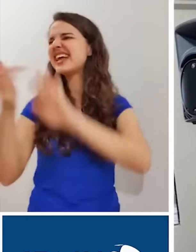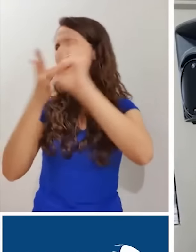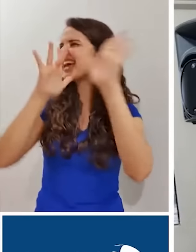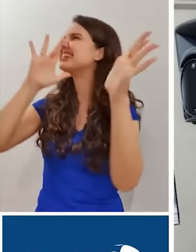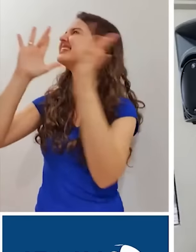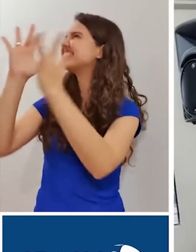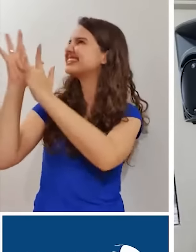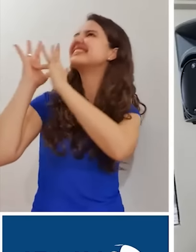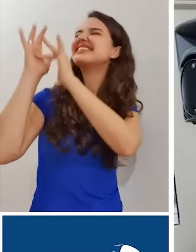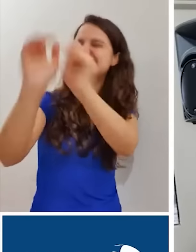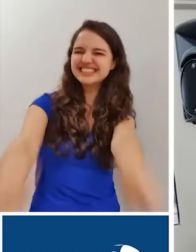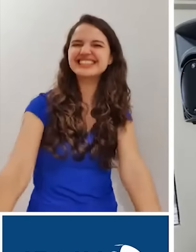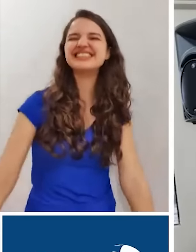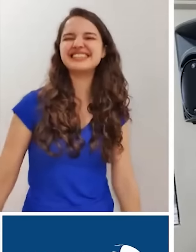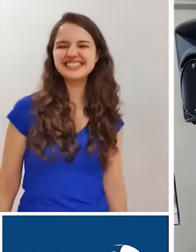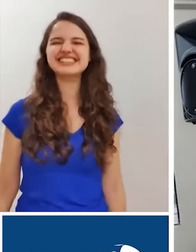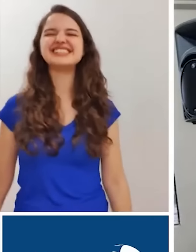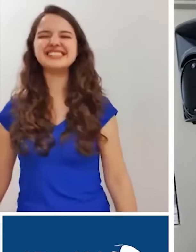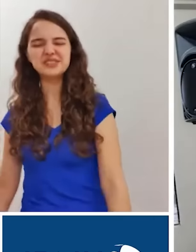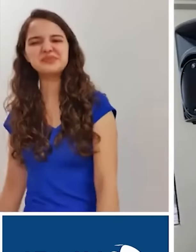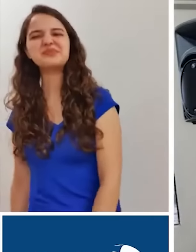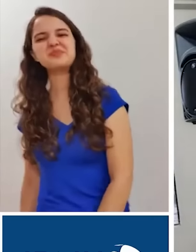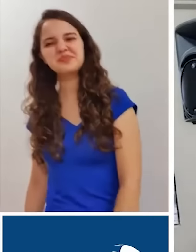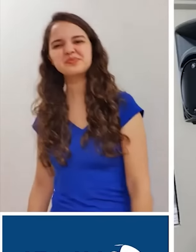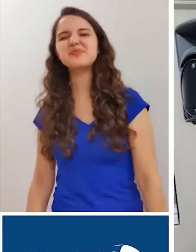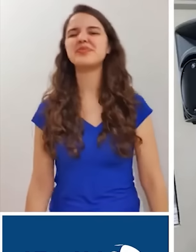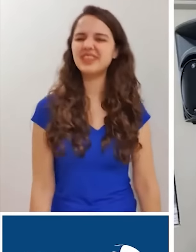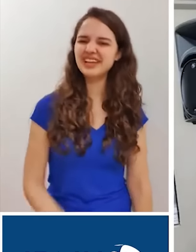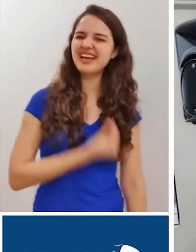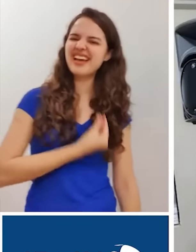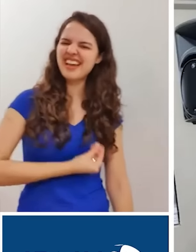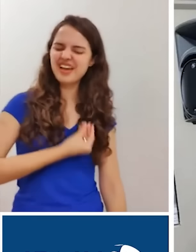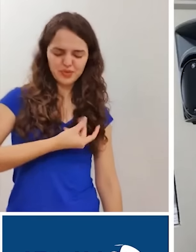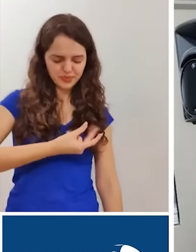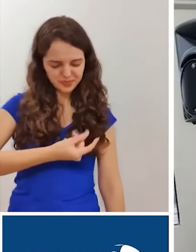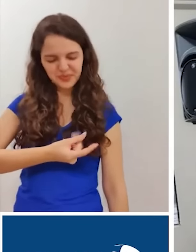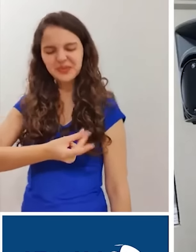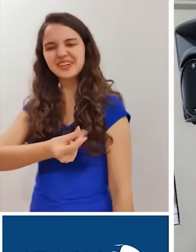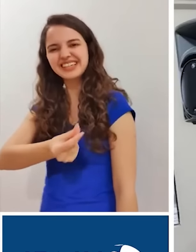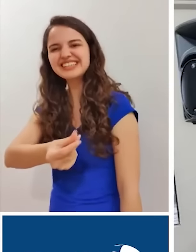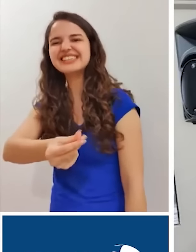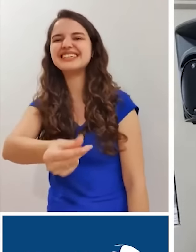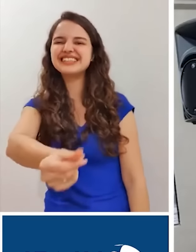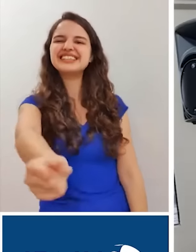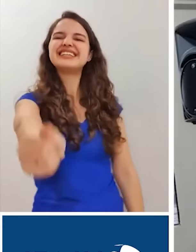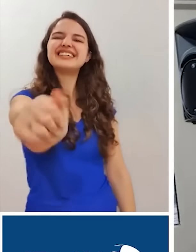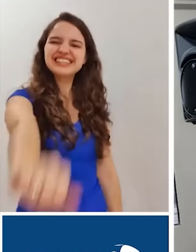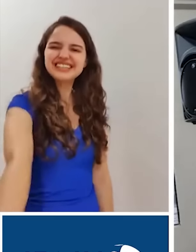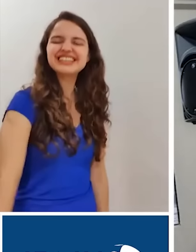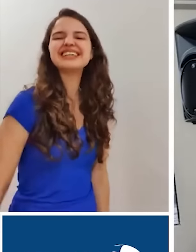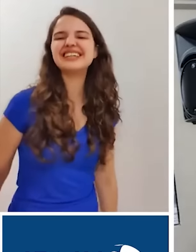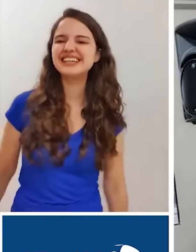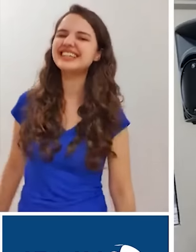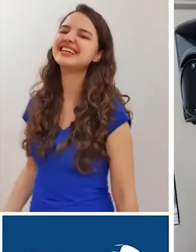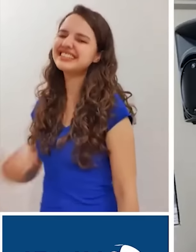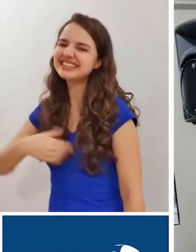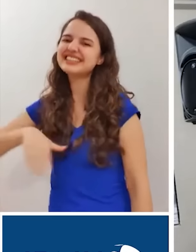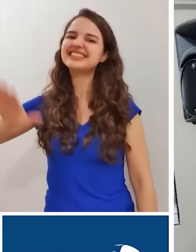Jesus Viverei Não Morrerei com minha vo